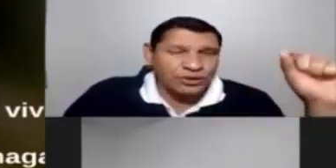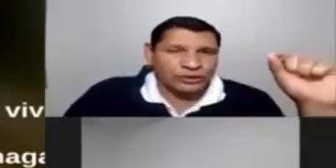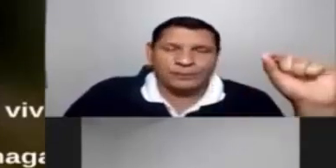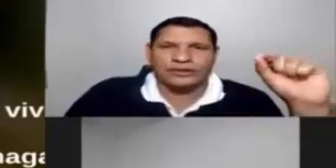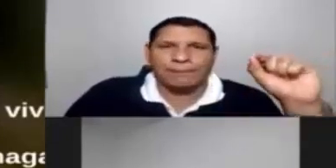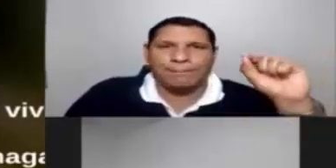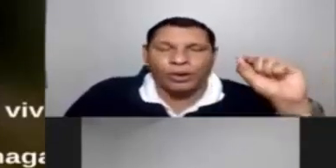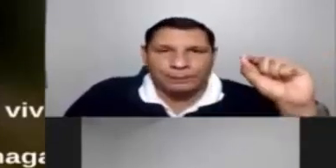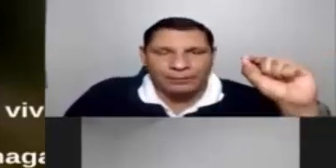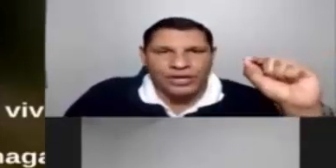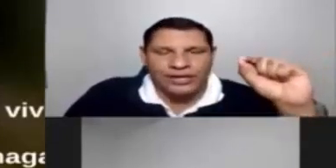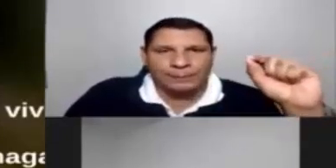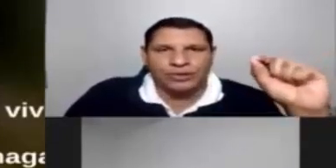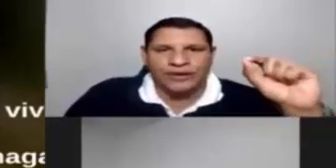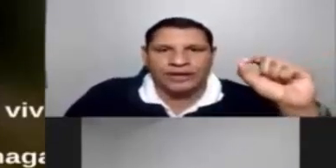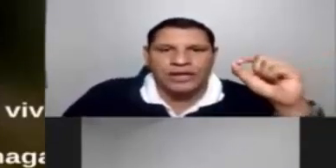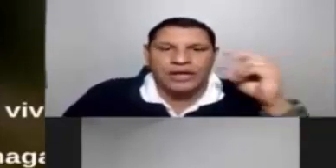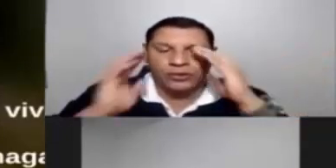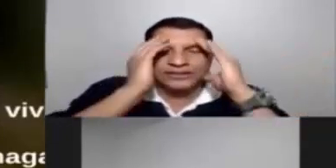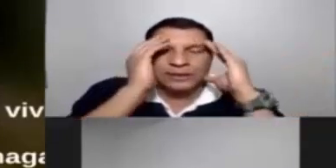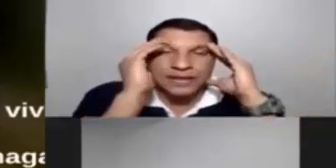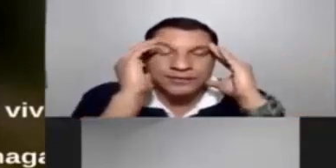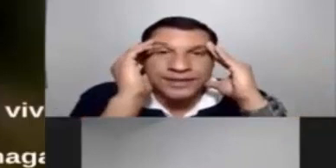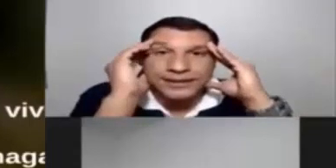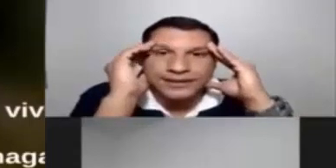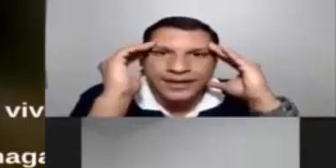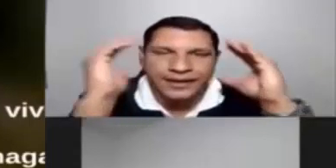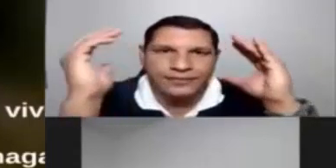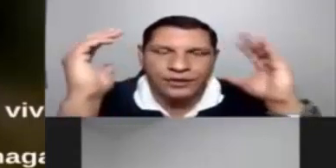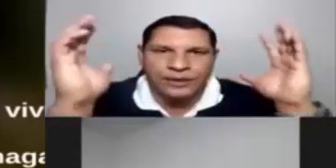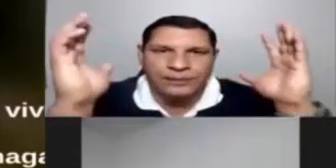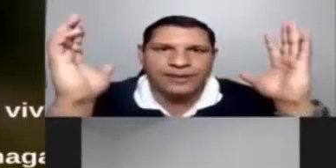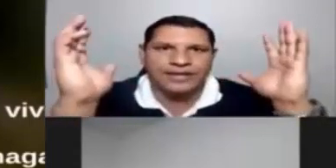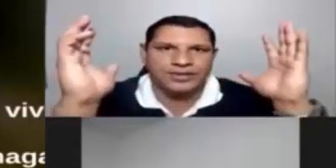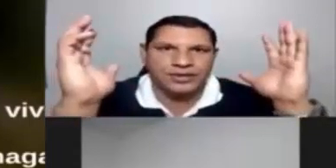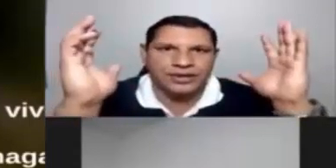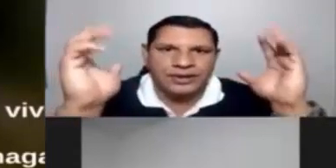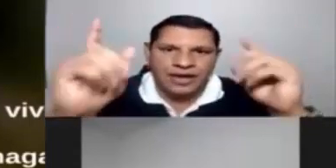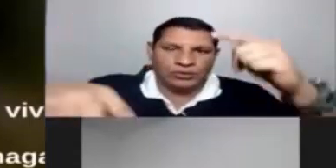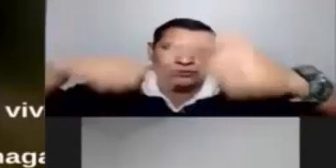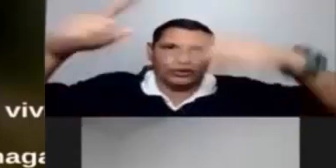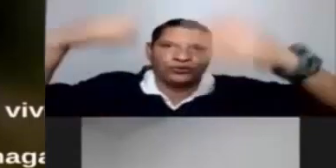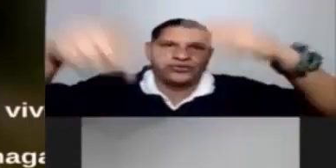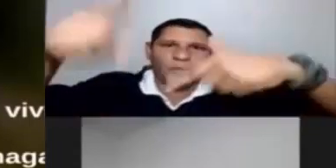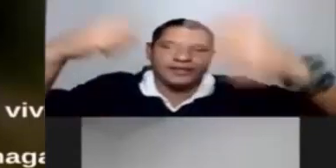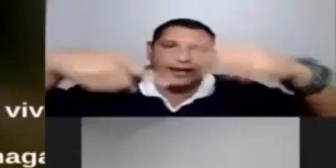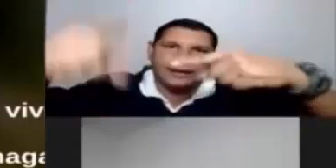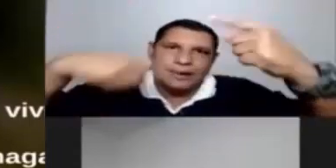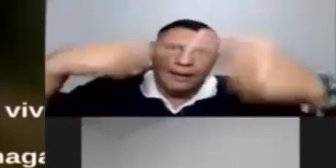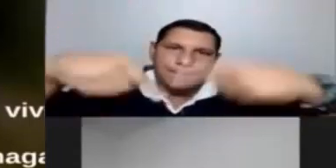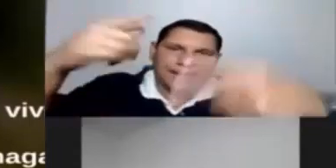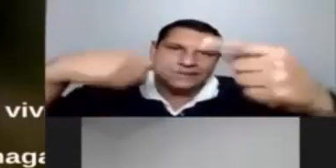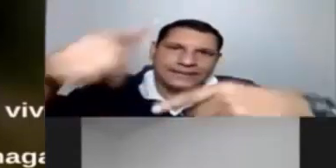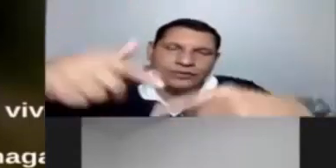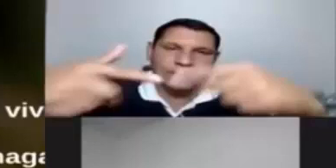testemunhos de quando a pessoa está pronta para morrer. O a pessoa fala? Nossa, a minha vida inteira veio na minha mente. É como se fosse um filme, né?